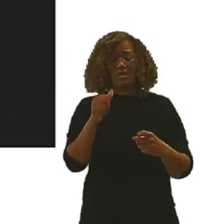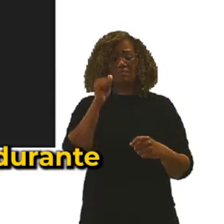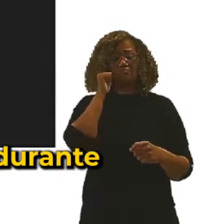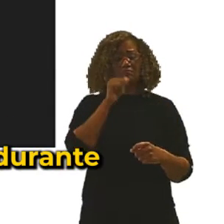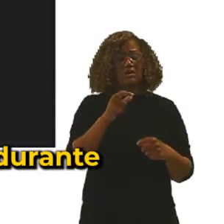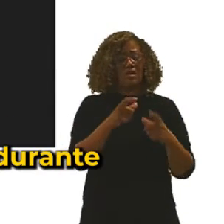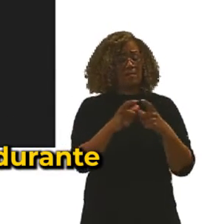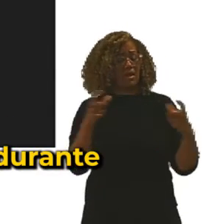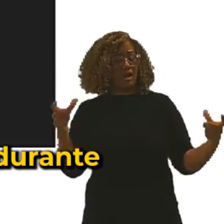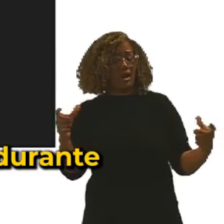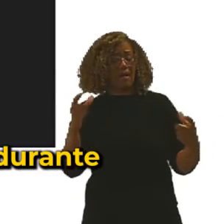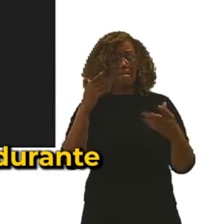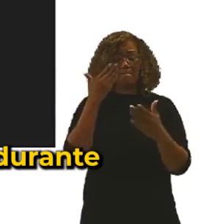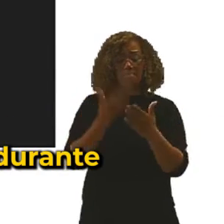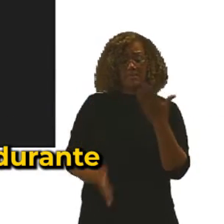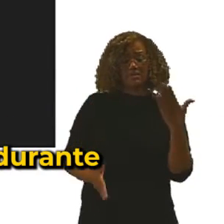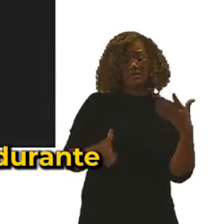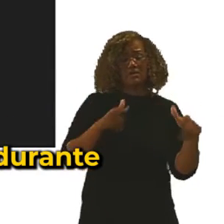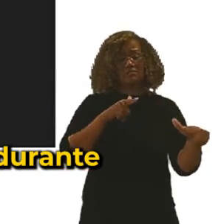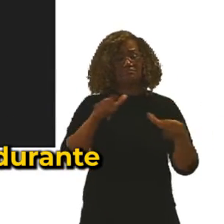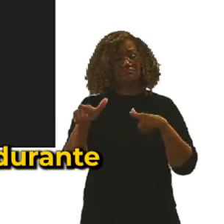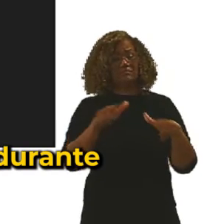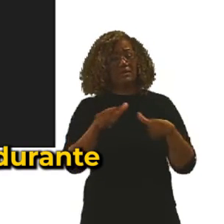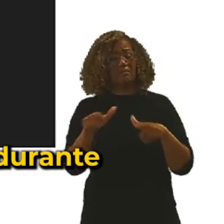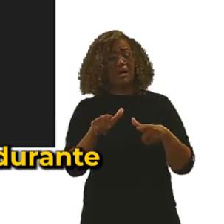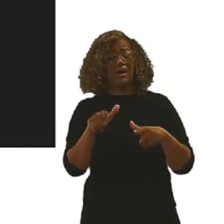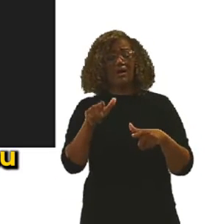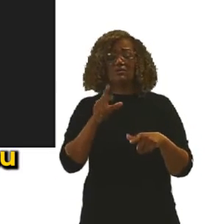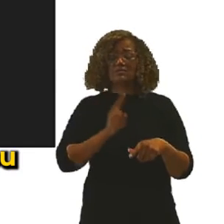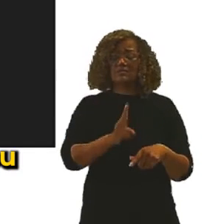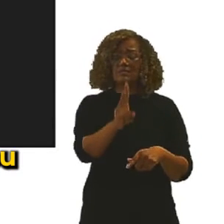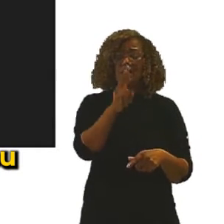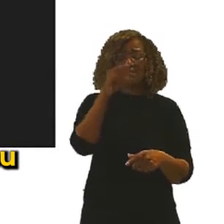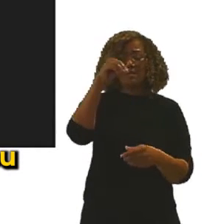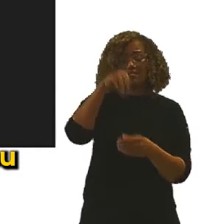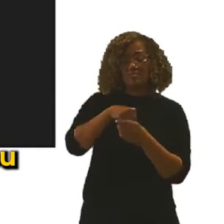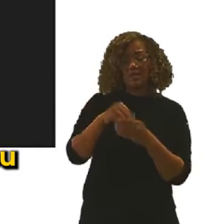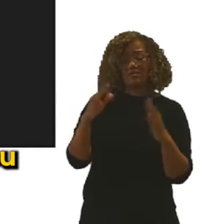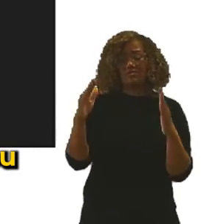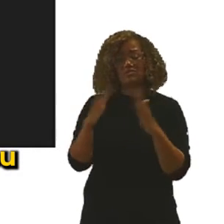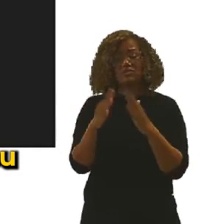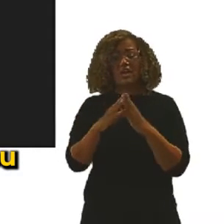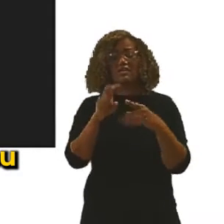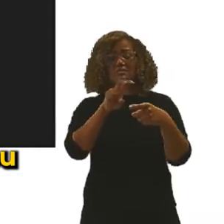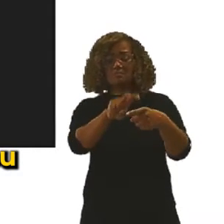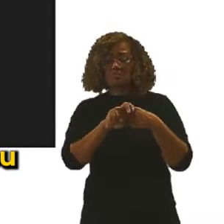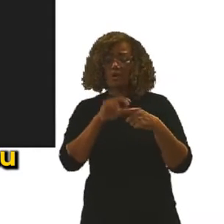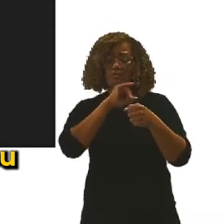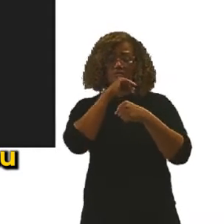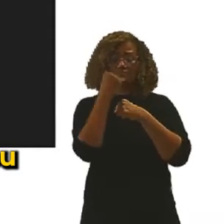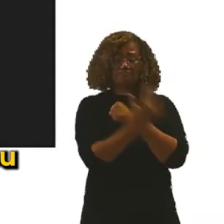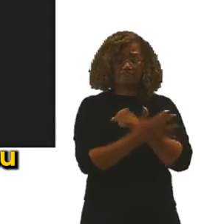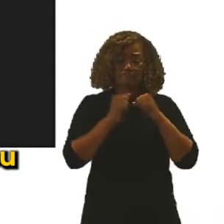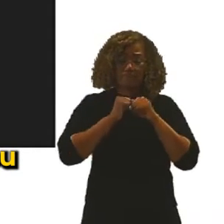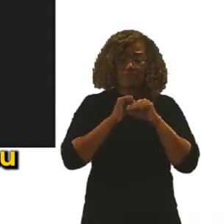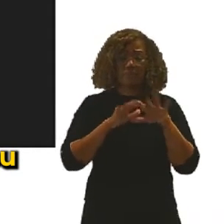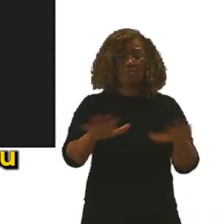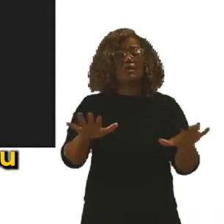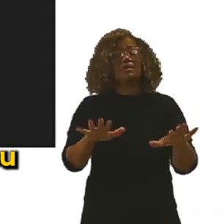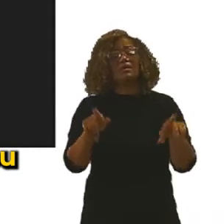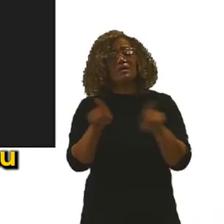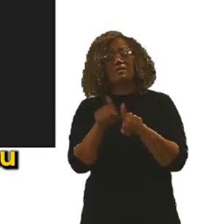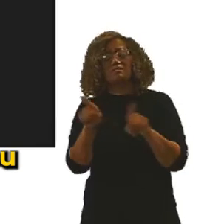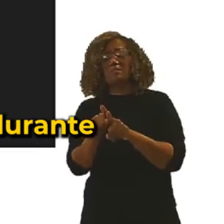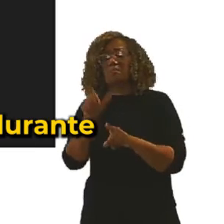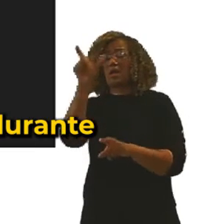empregos, tiveram mais tempo dentro das suas casas durante a pandemia, por causa do controle exercido, né, por seu companheiro,